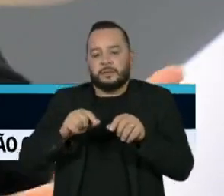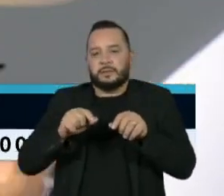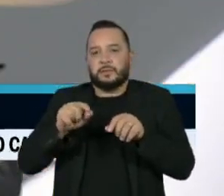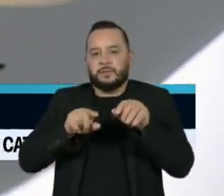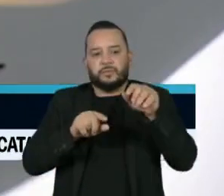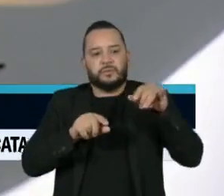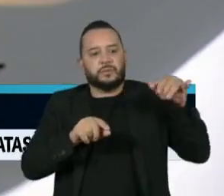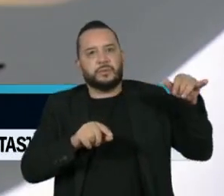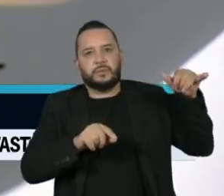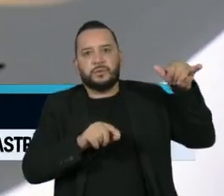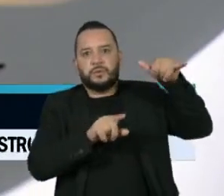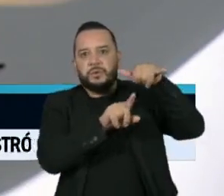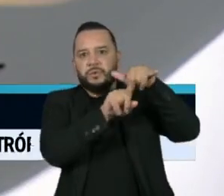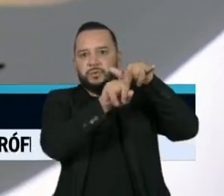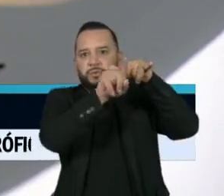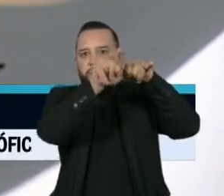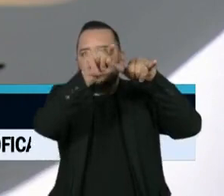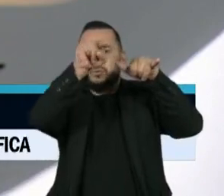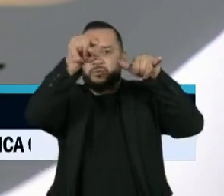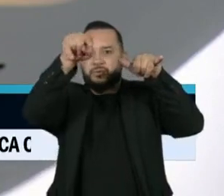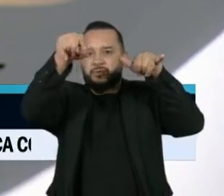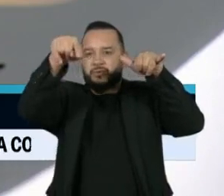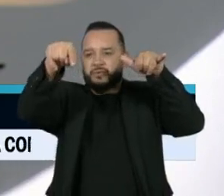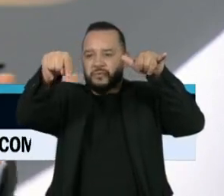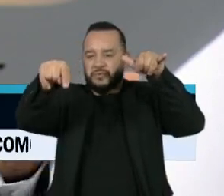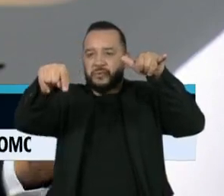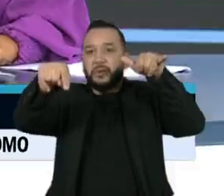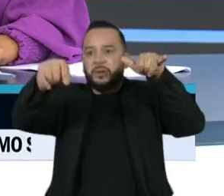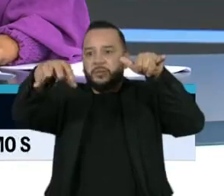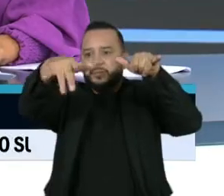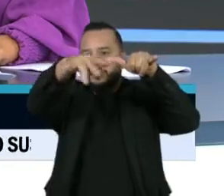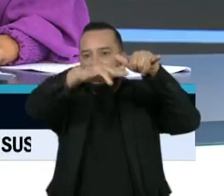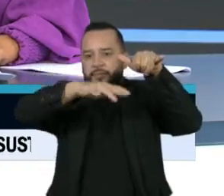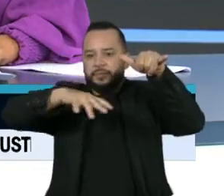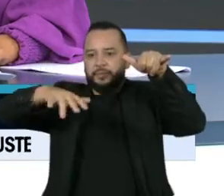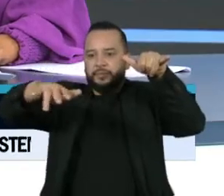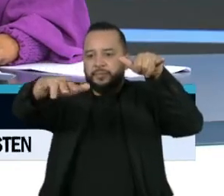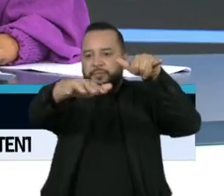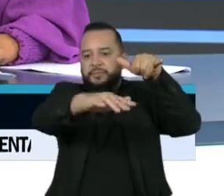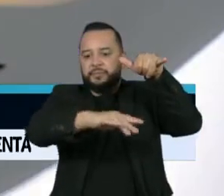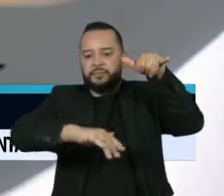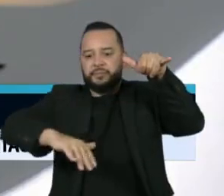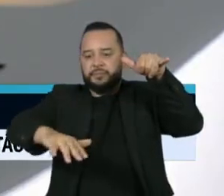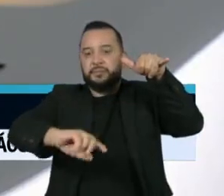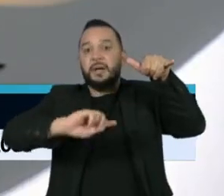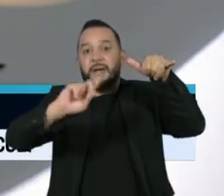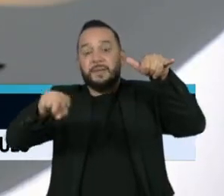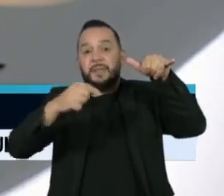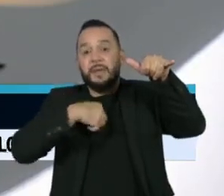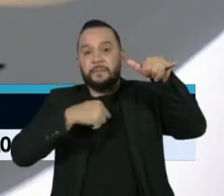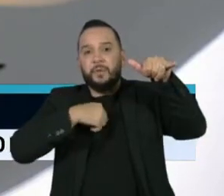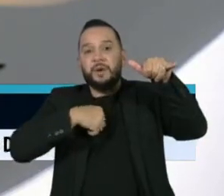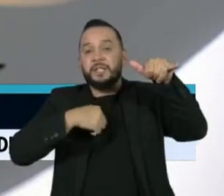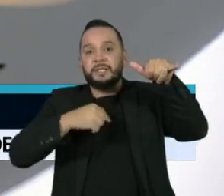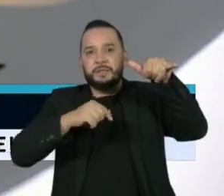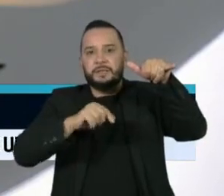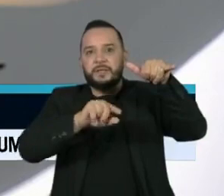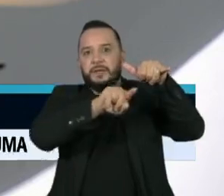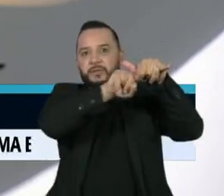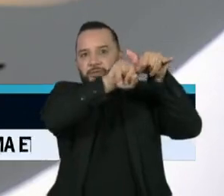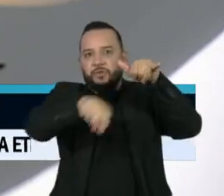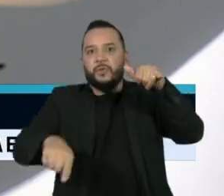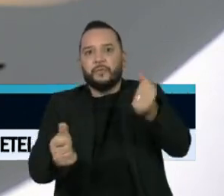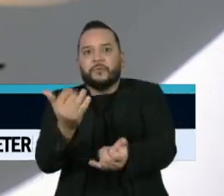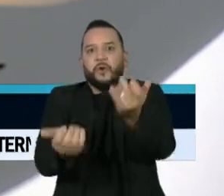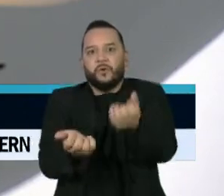que suga o oxigênio debaixo, as pessoas morrem sufocadas. São armas de destruição em massa. Agora, se isso avançar ainda mais,